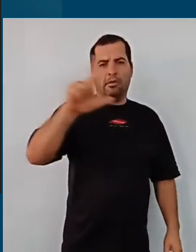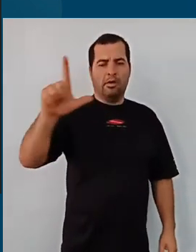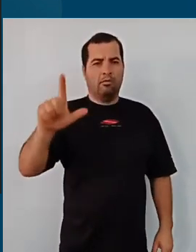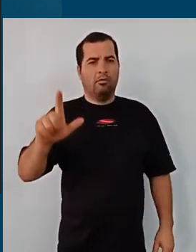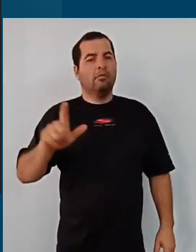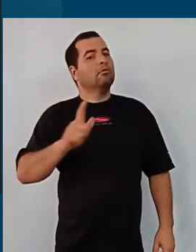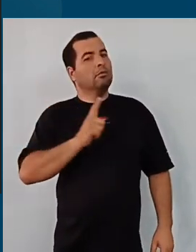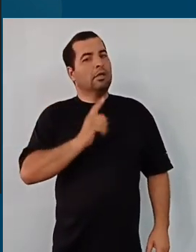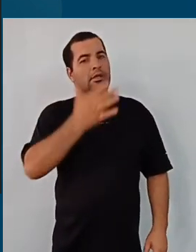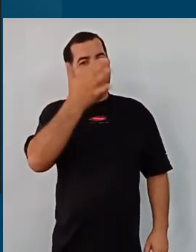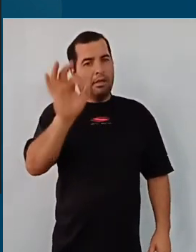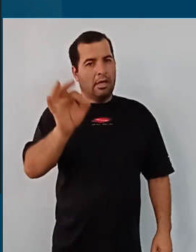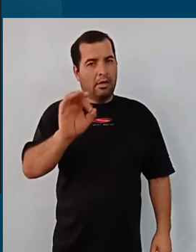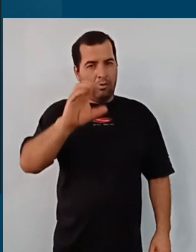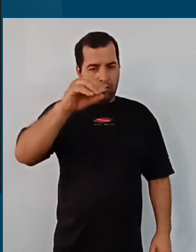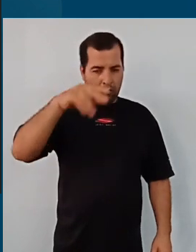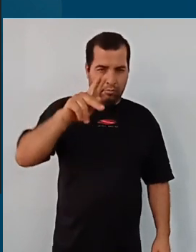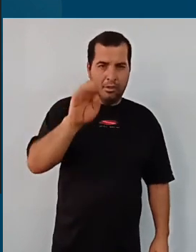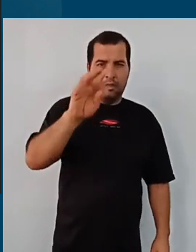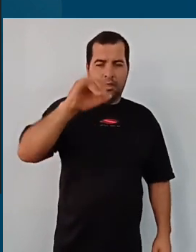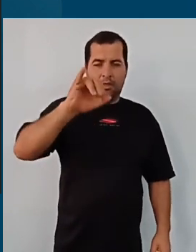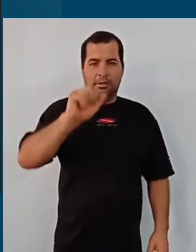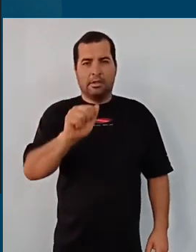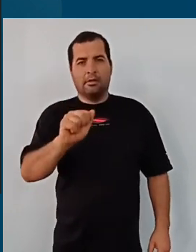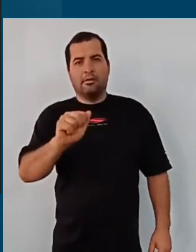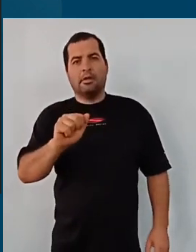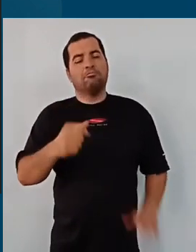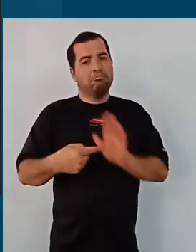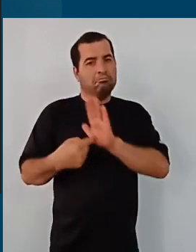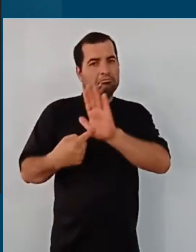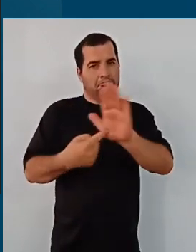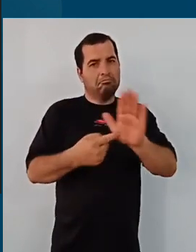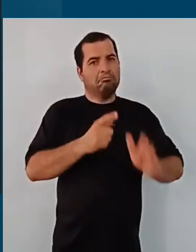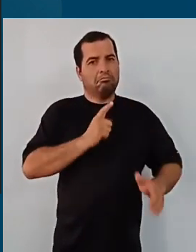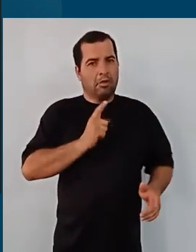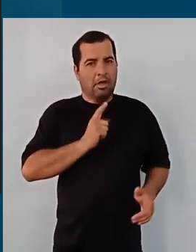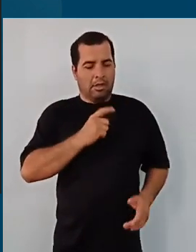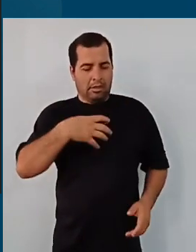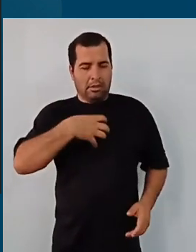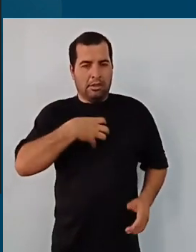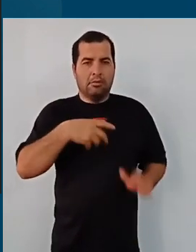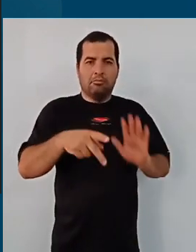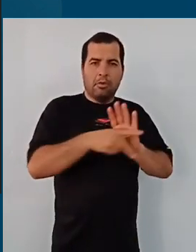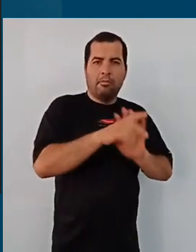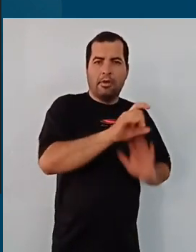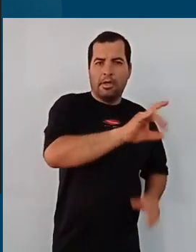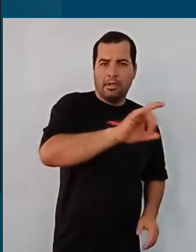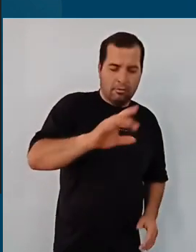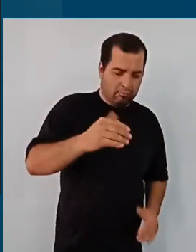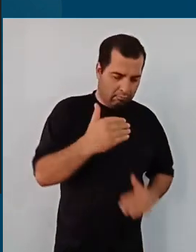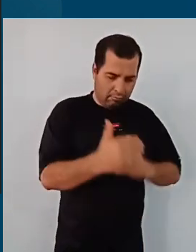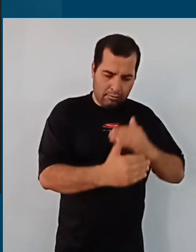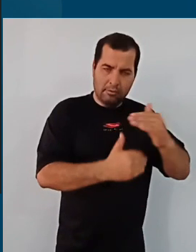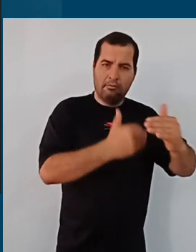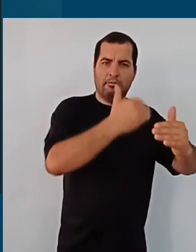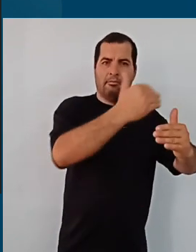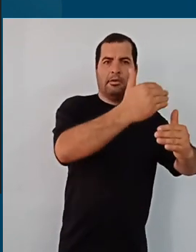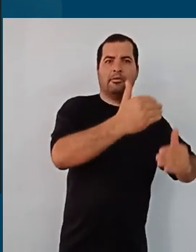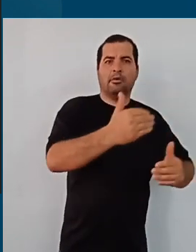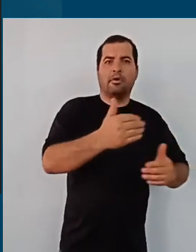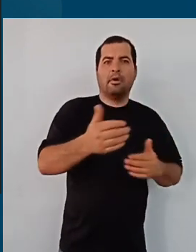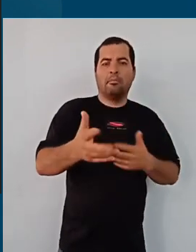10 competências, que se desdobram em habilidades que, se